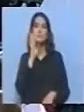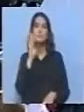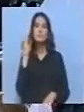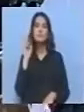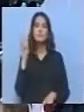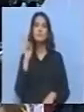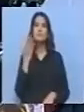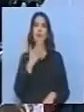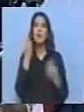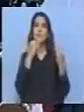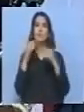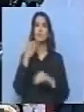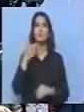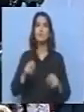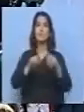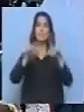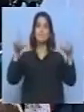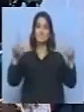de um ecrã gigante.